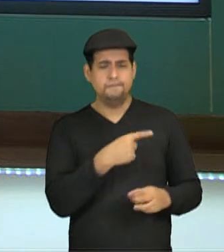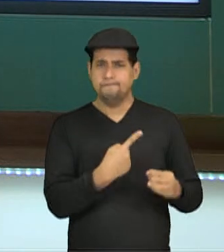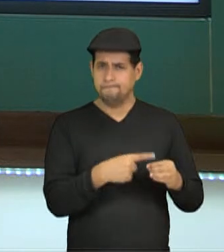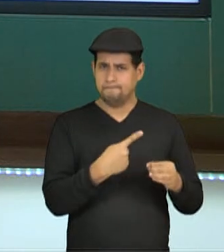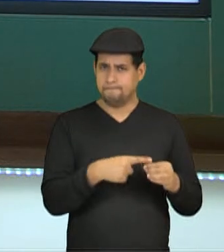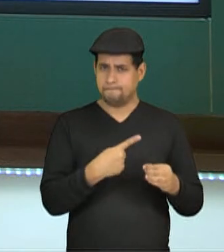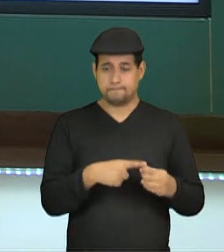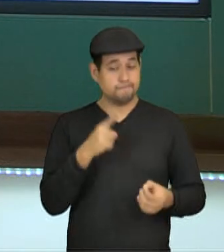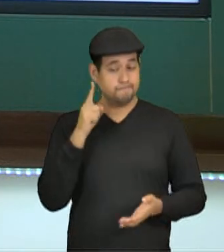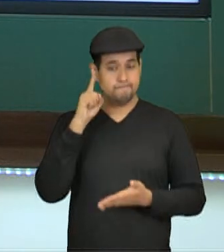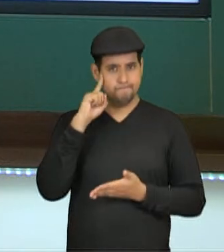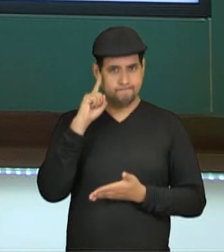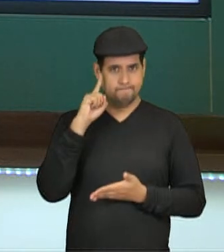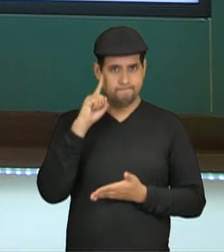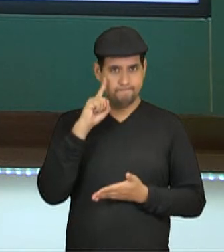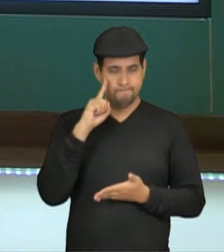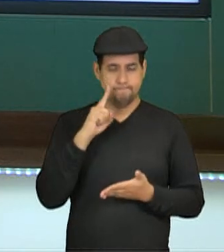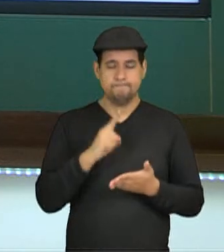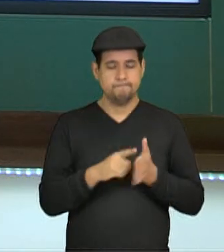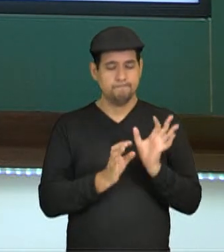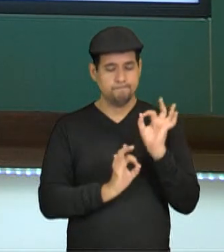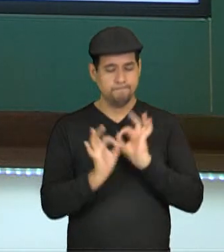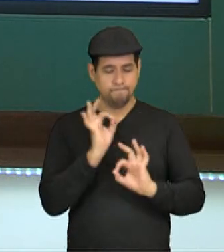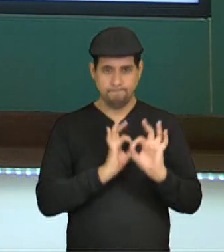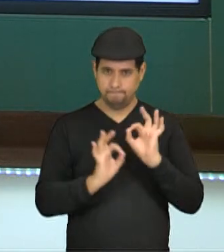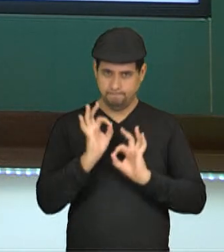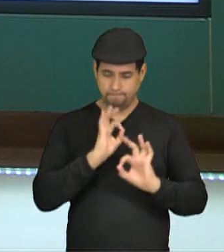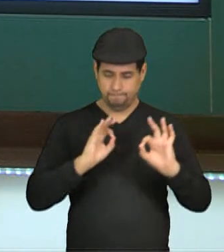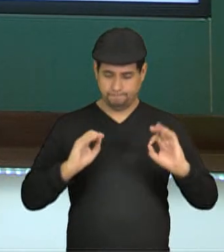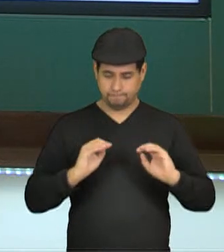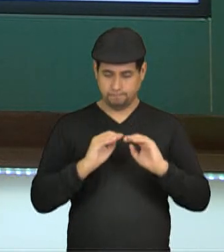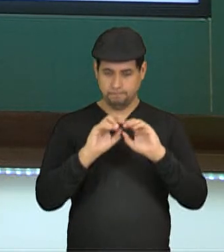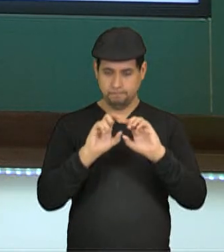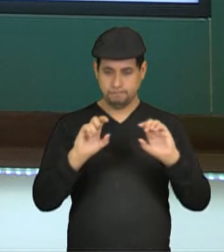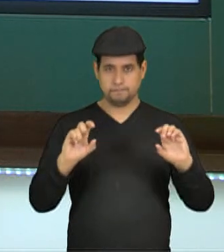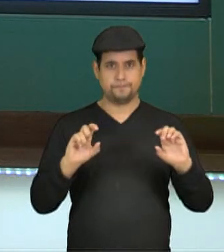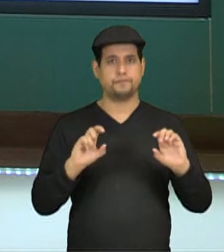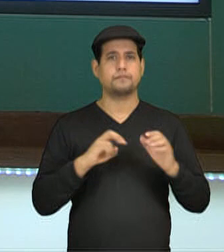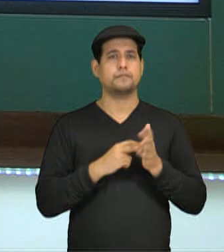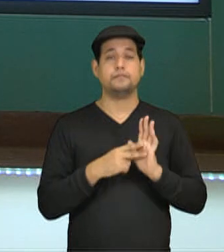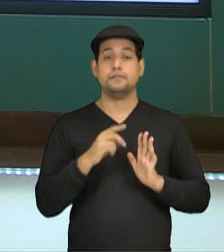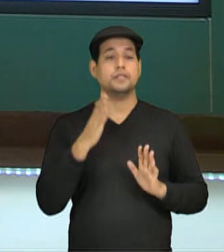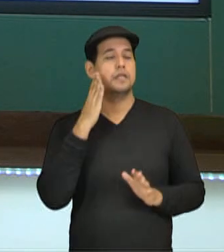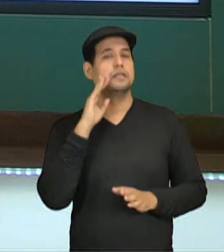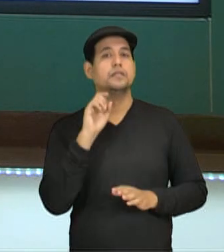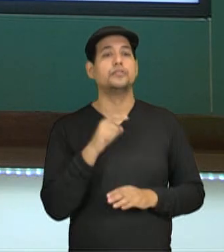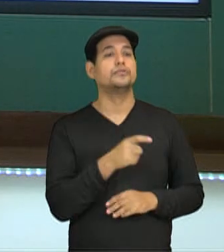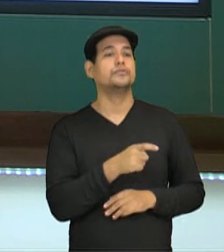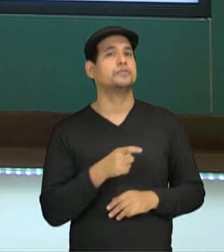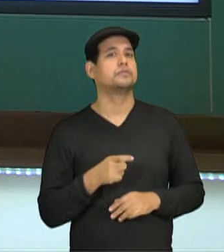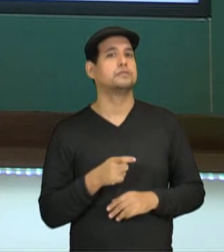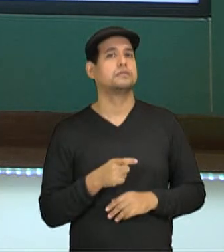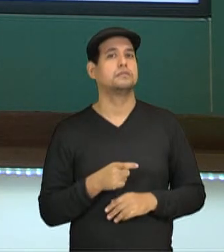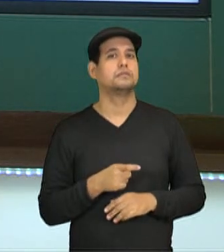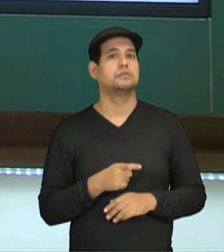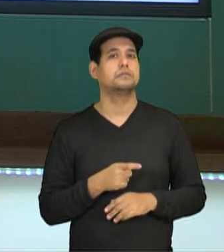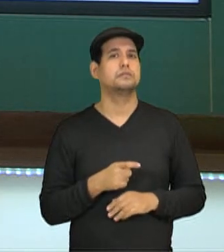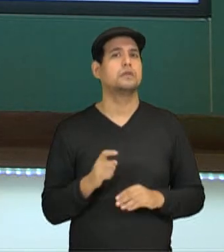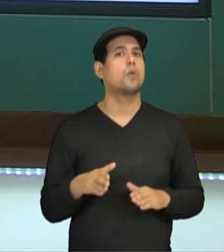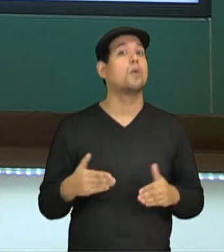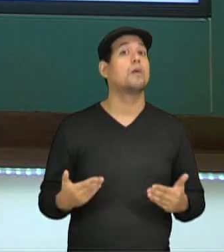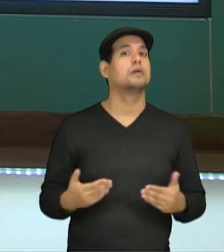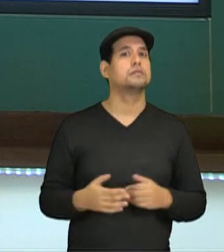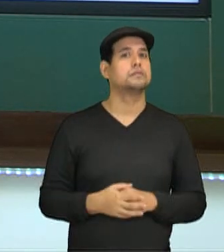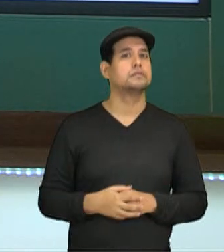cidade, nesse dia, a temperatura se ajusta a essa fórmula, então, ele quer saber o x